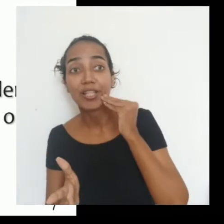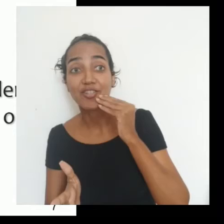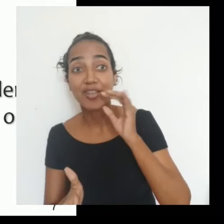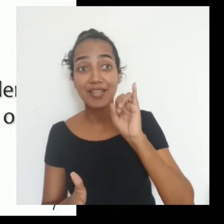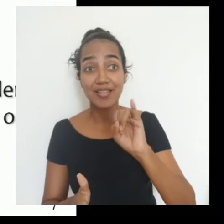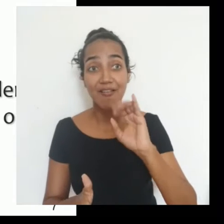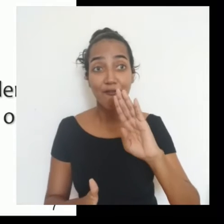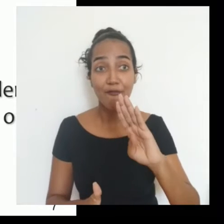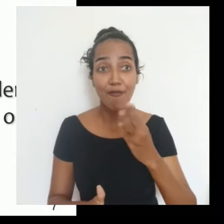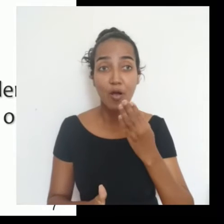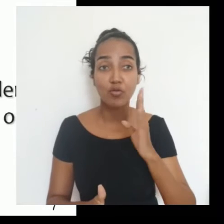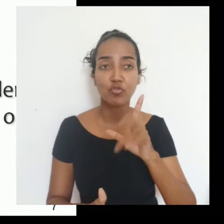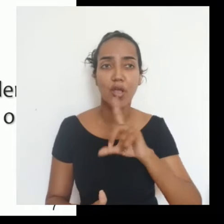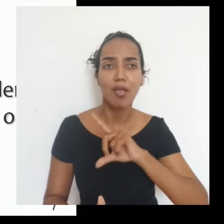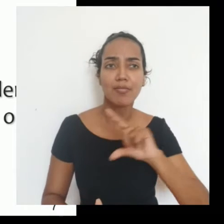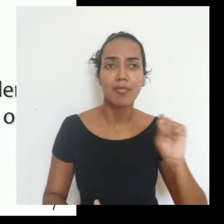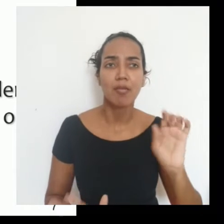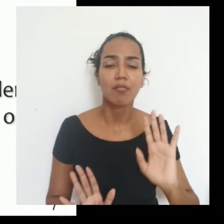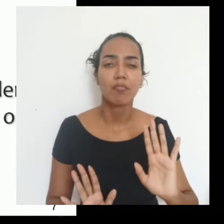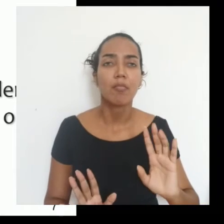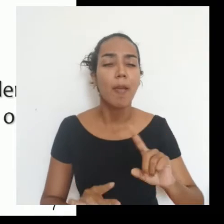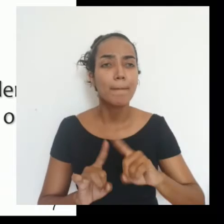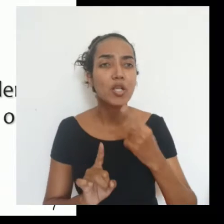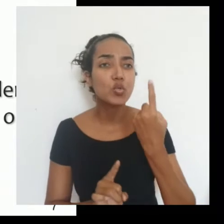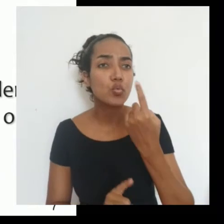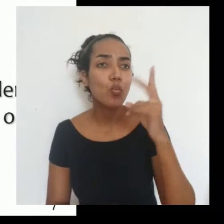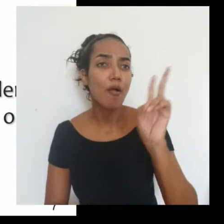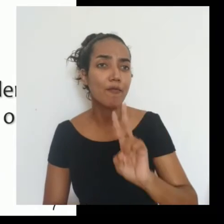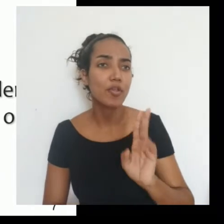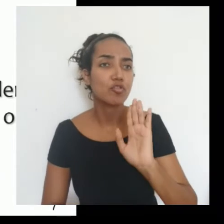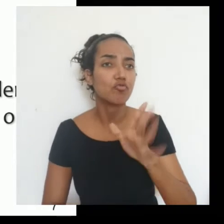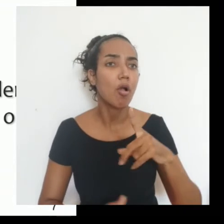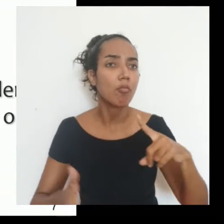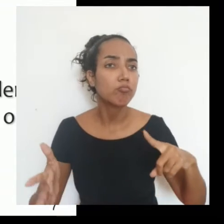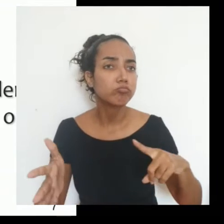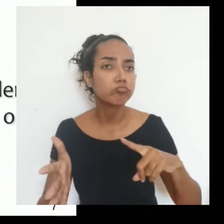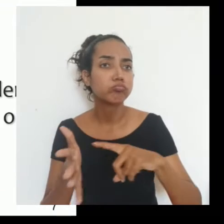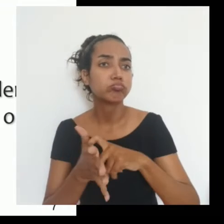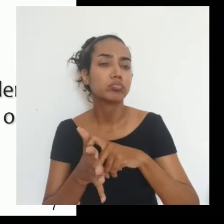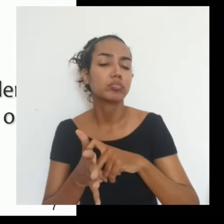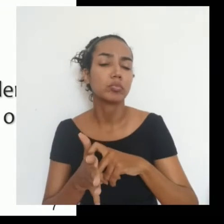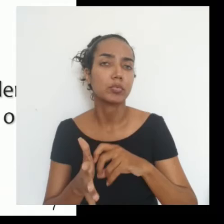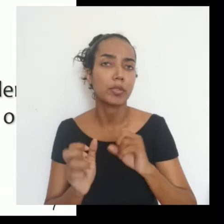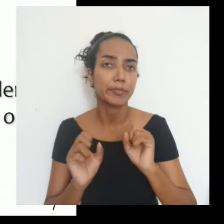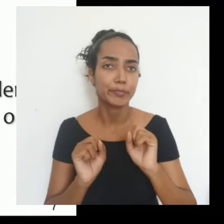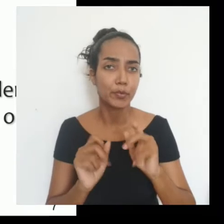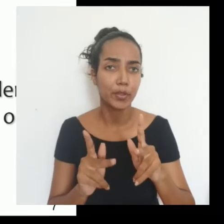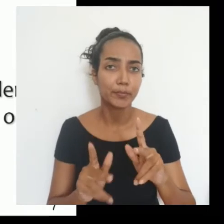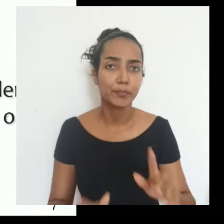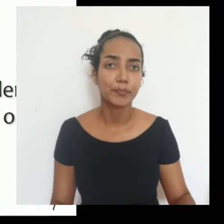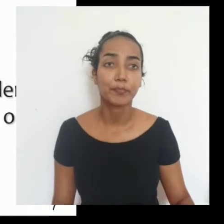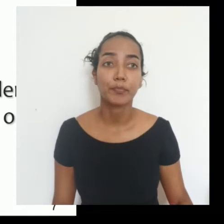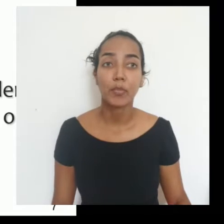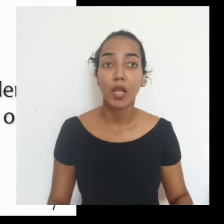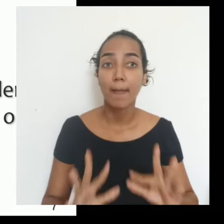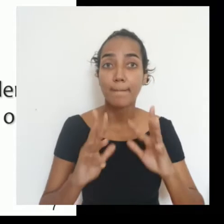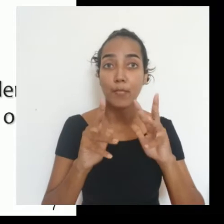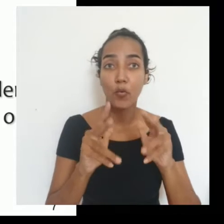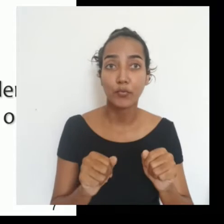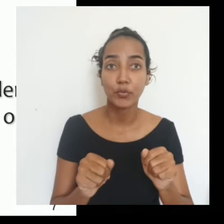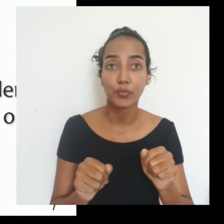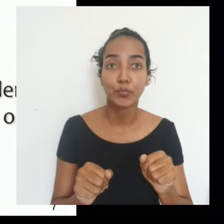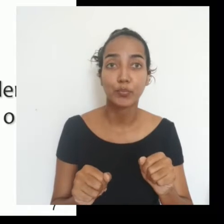ter executado uma vez, pelo menos, o corpo. Beleza? Por fim, o switch case é